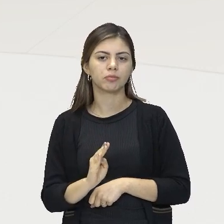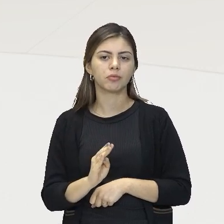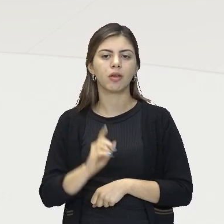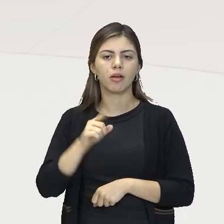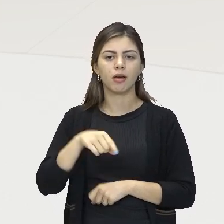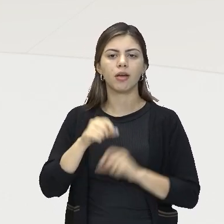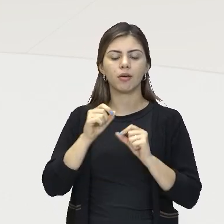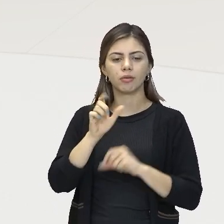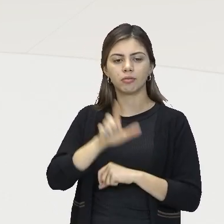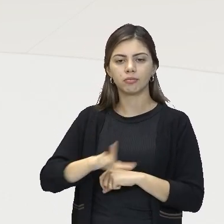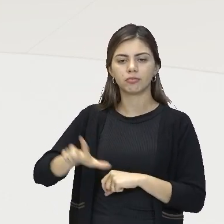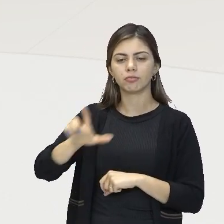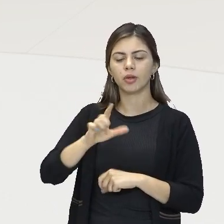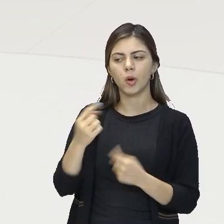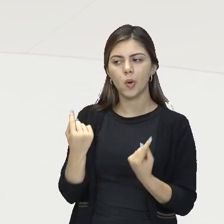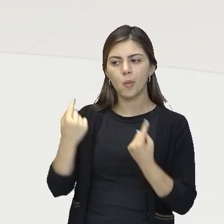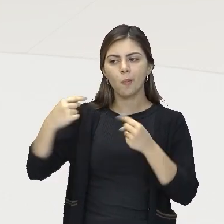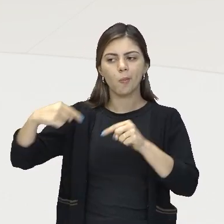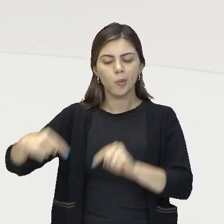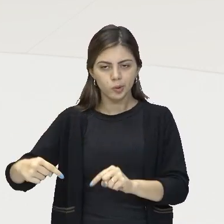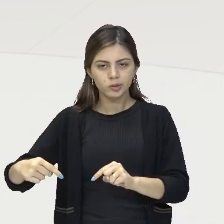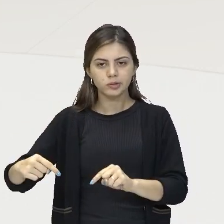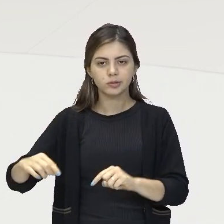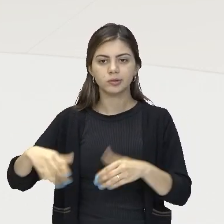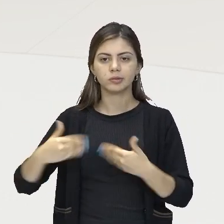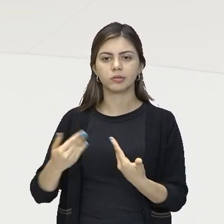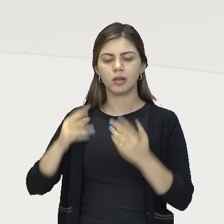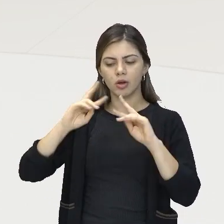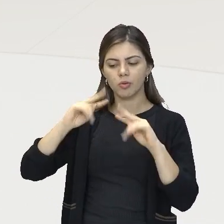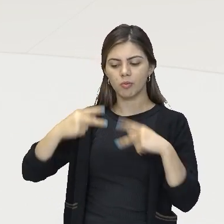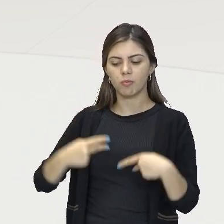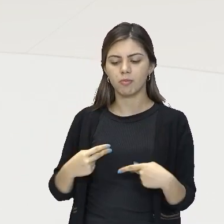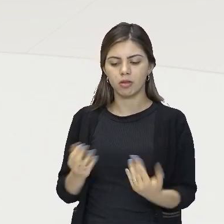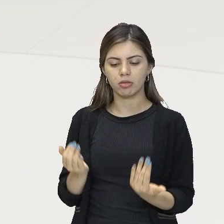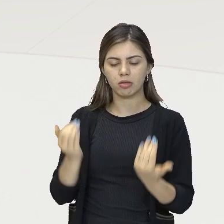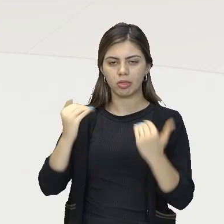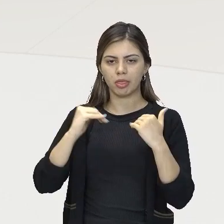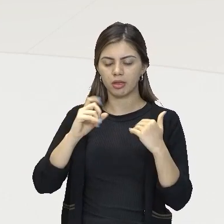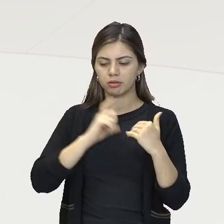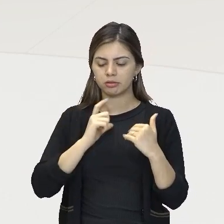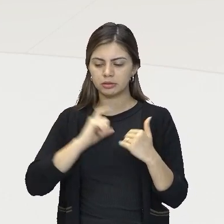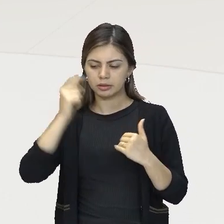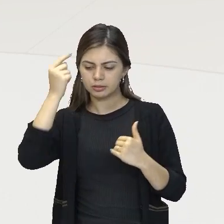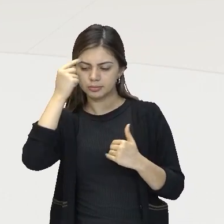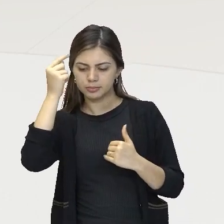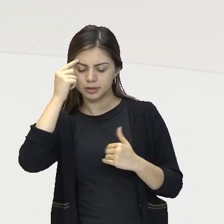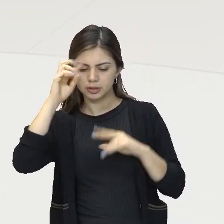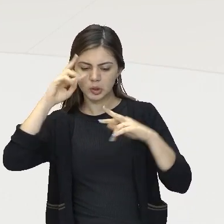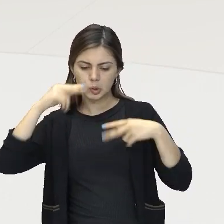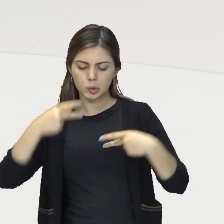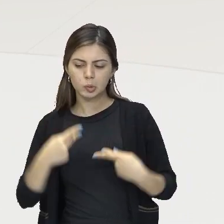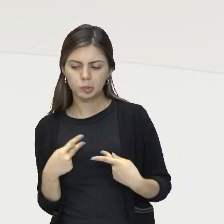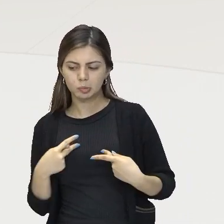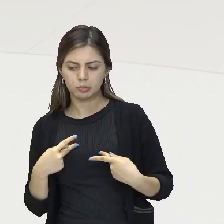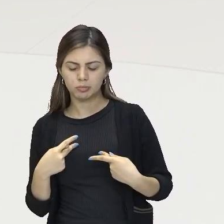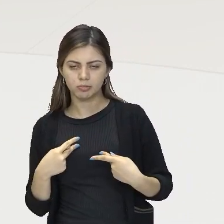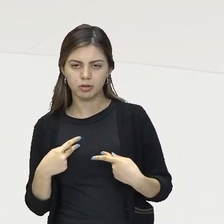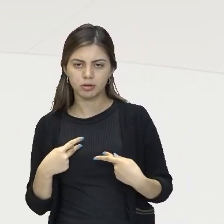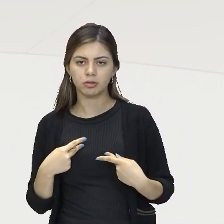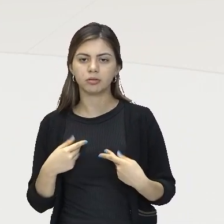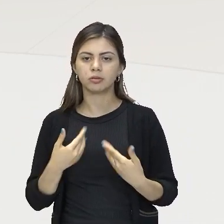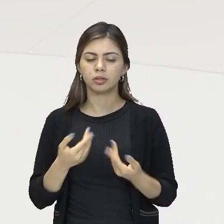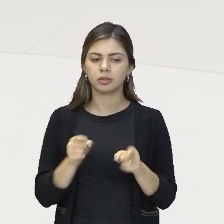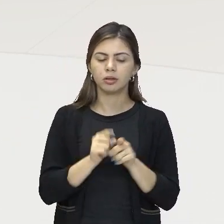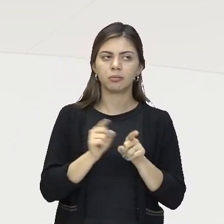Conceptismo, oposição. É quando o homem vai ter um conflito entre ele vai pensar ali no homem, no lado mais mundano, e o lado